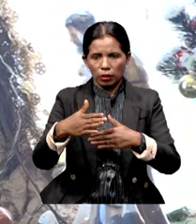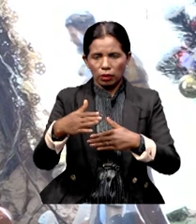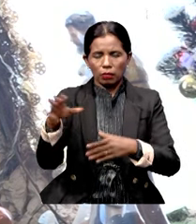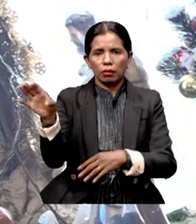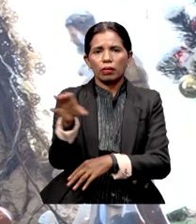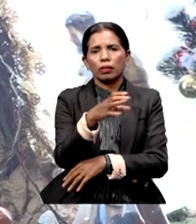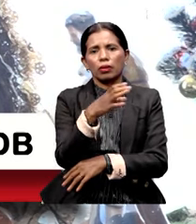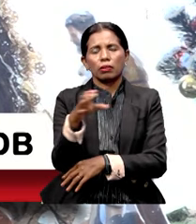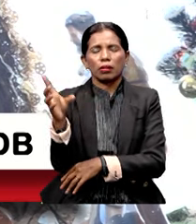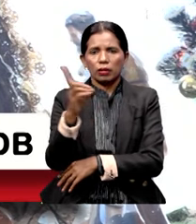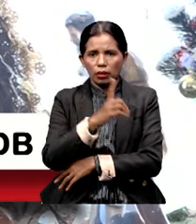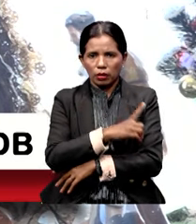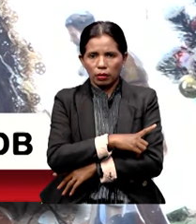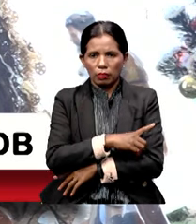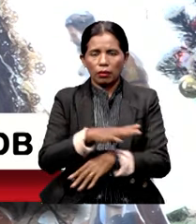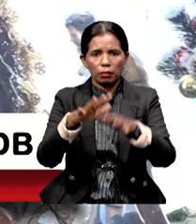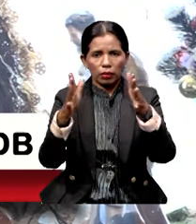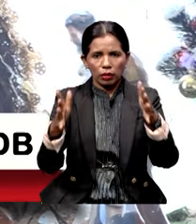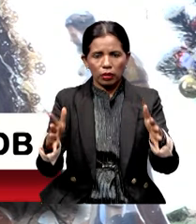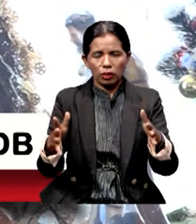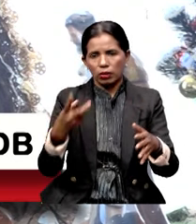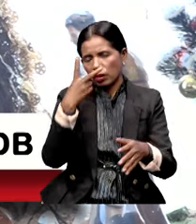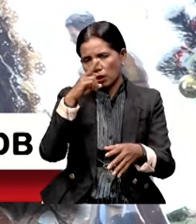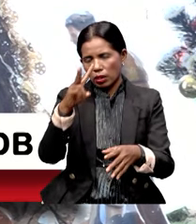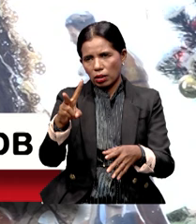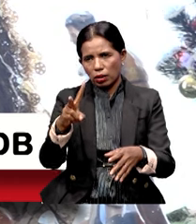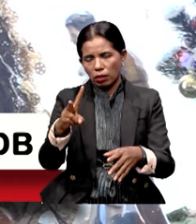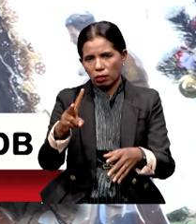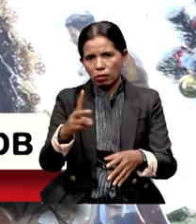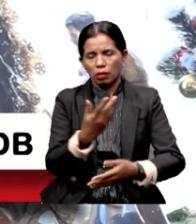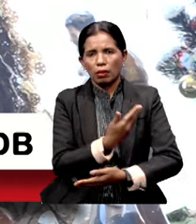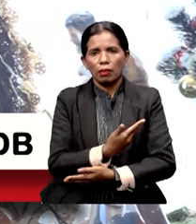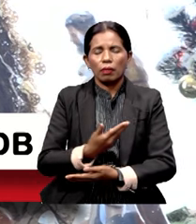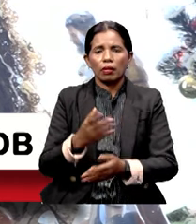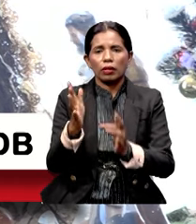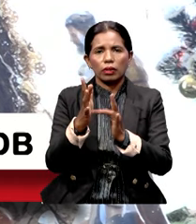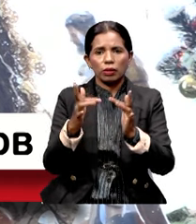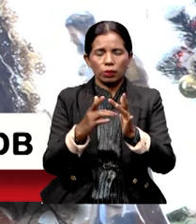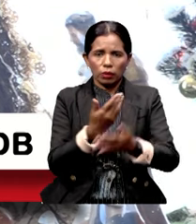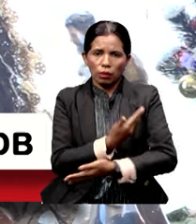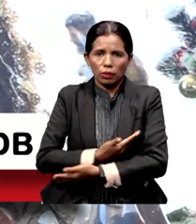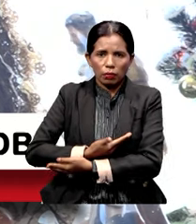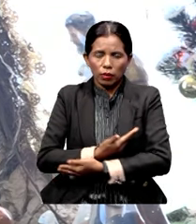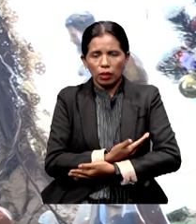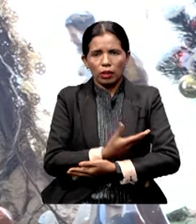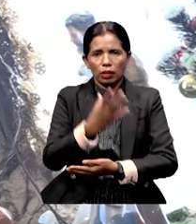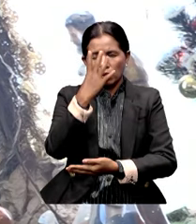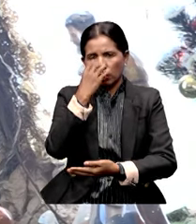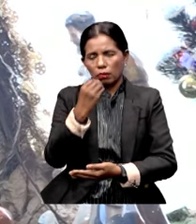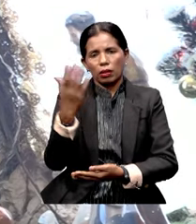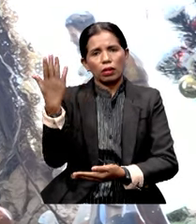Natal Nian. O de Harei. So kosok on Jesus nebe toba hela ihe balada han